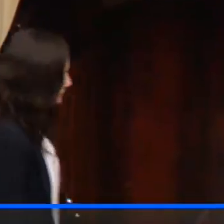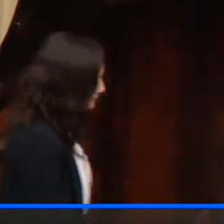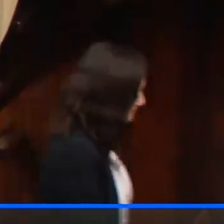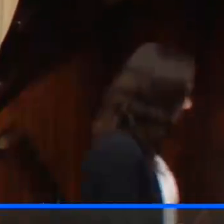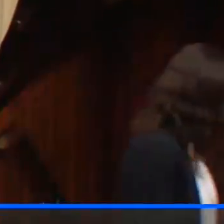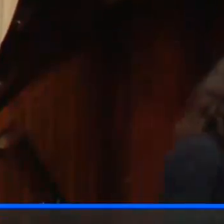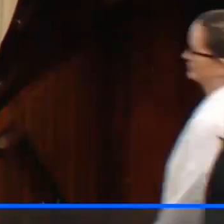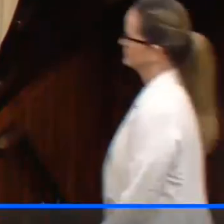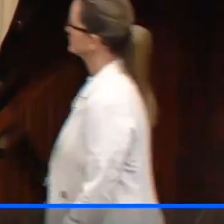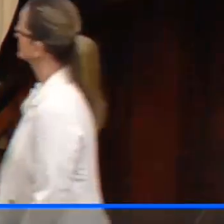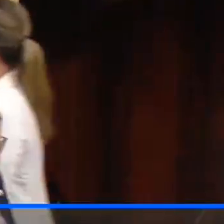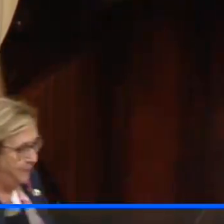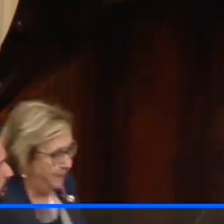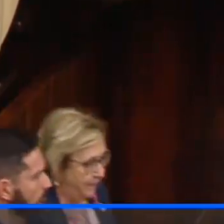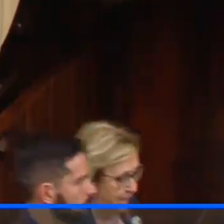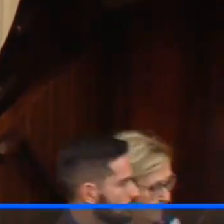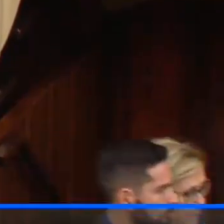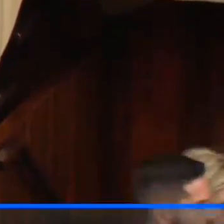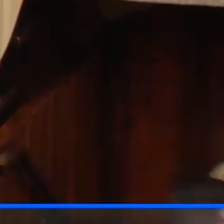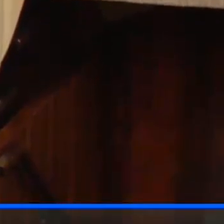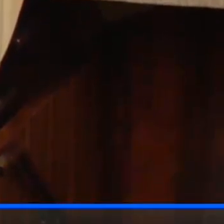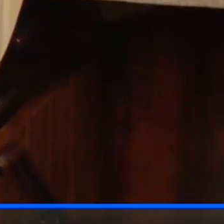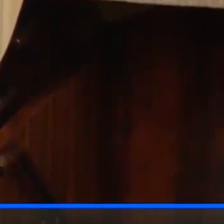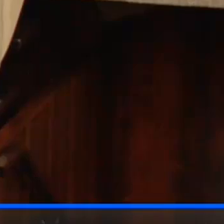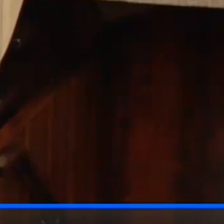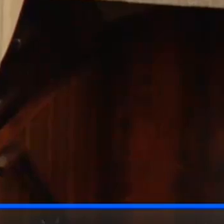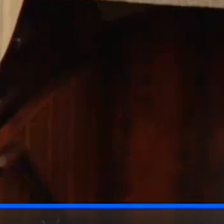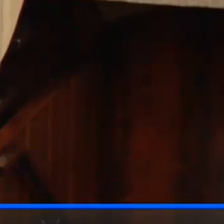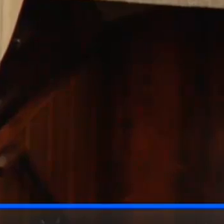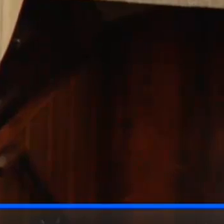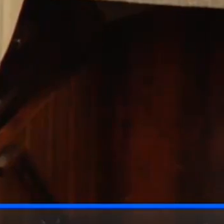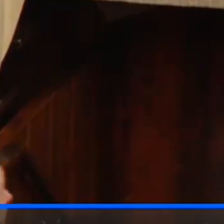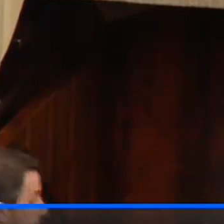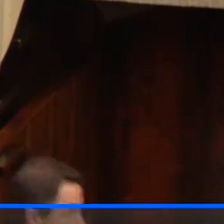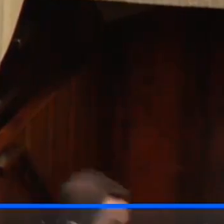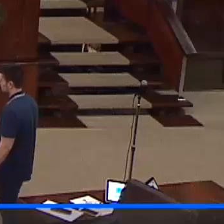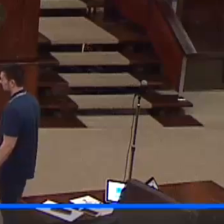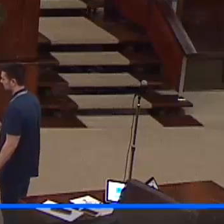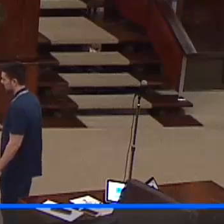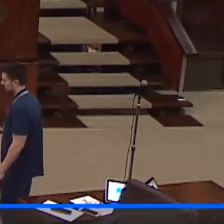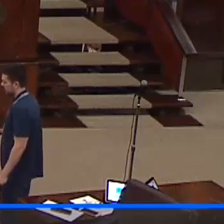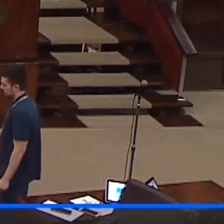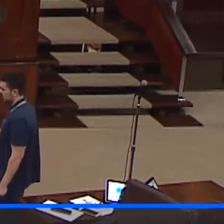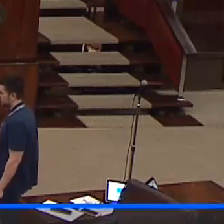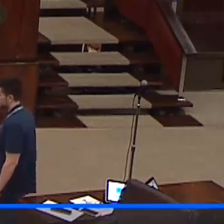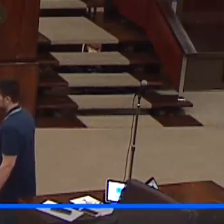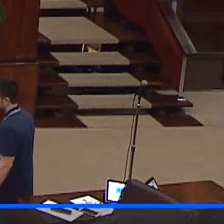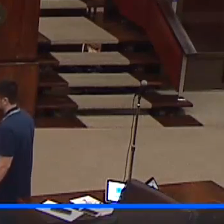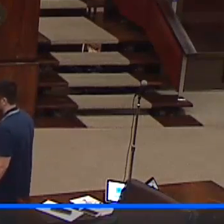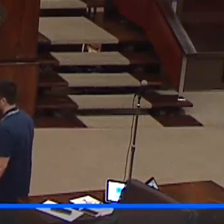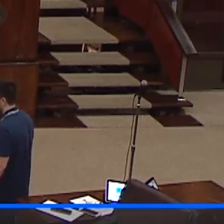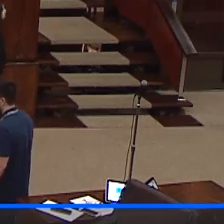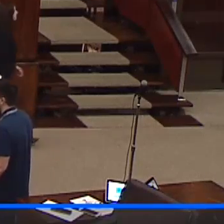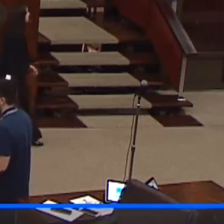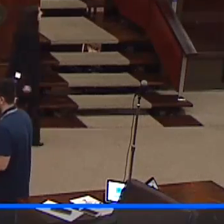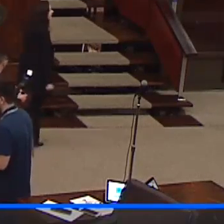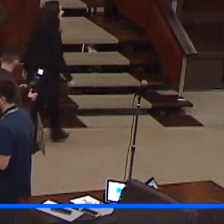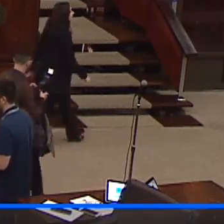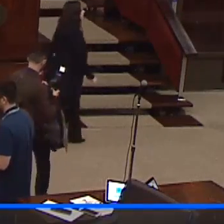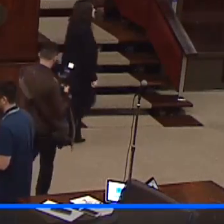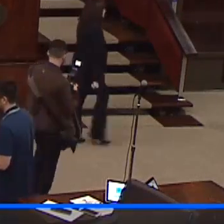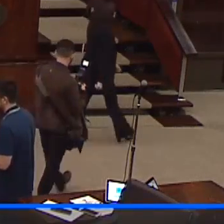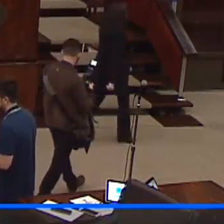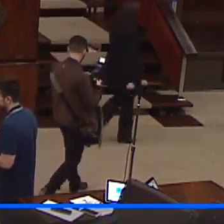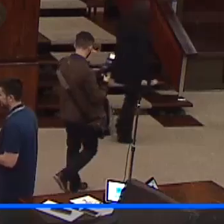sul está retornando à mesa já o deputado jilmar joaquim ele que vai dar continuidade à sessão plenária desta